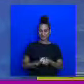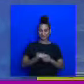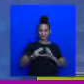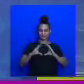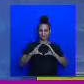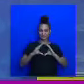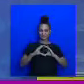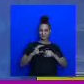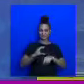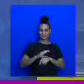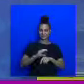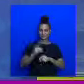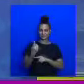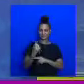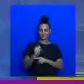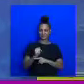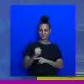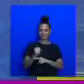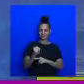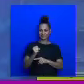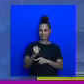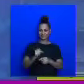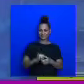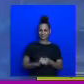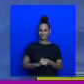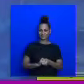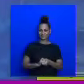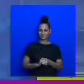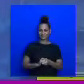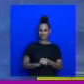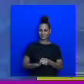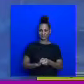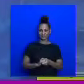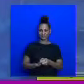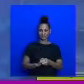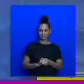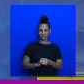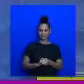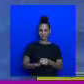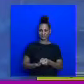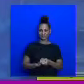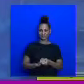Bola cinza 18, cinza número 18.